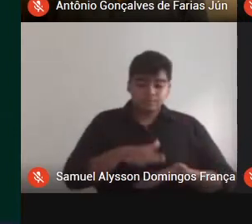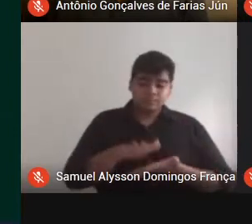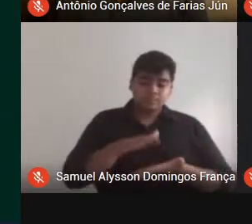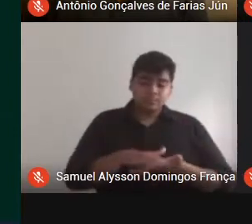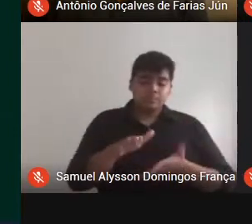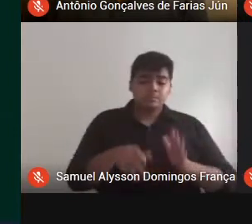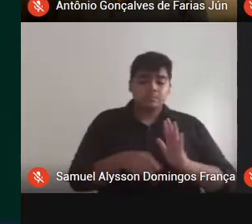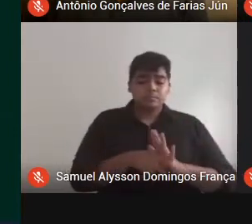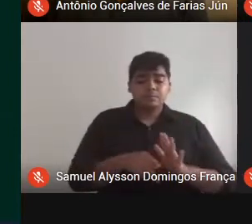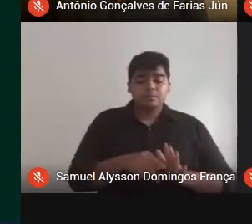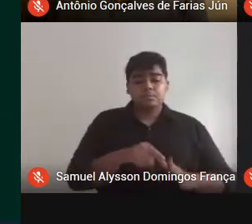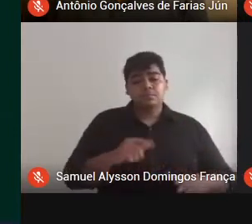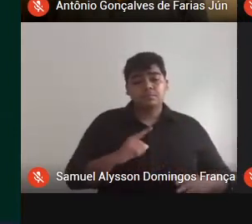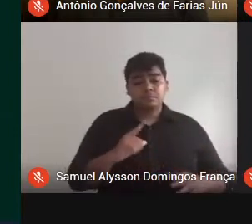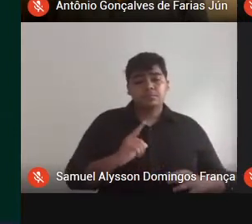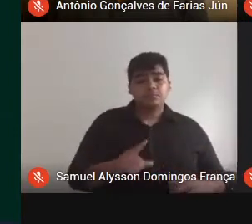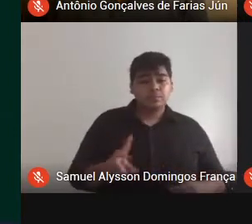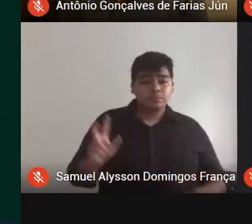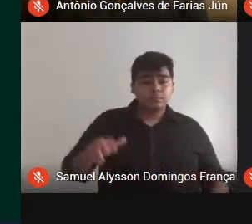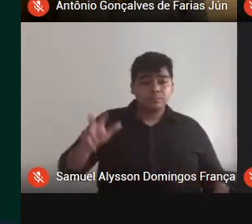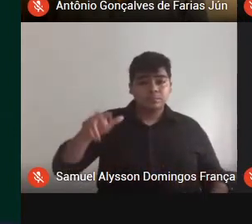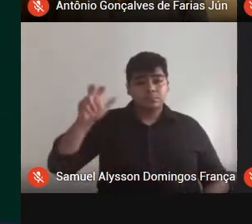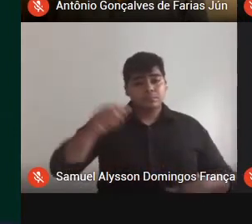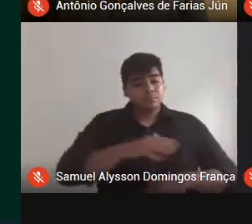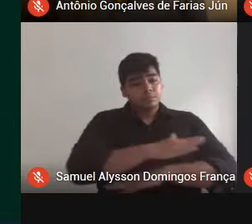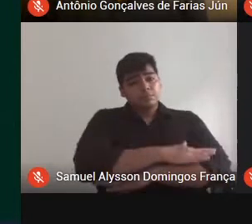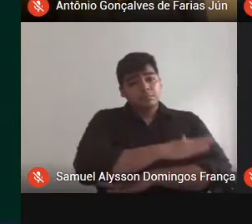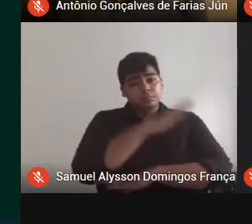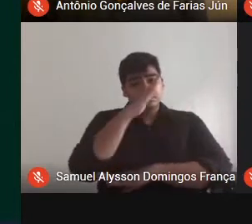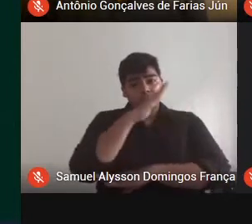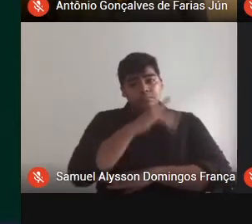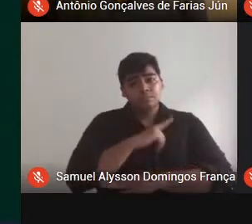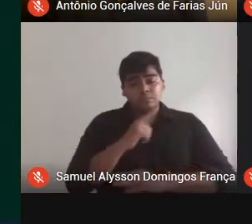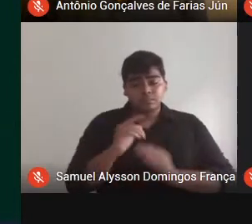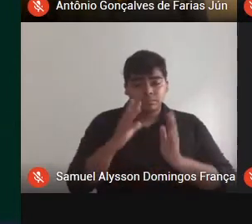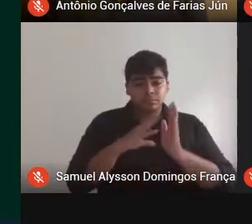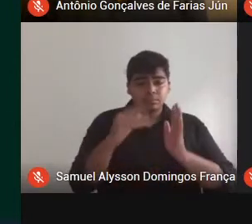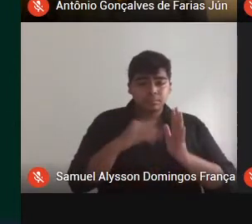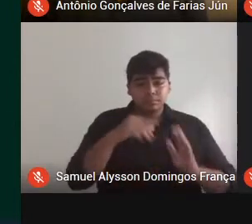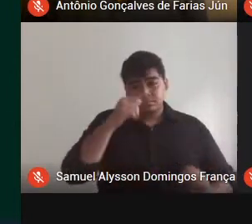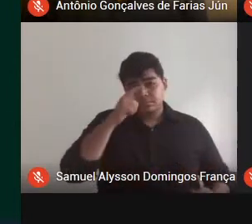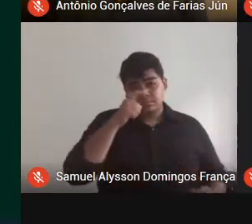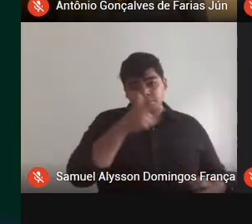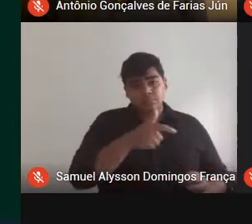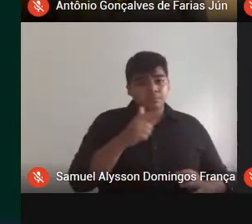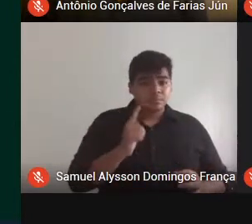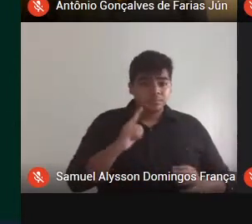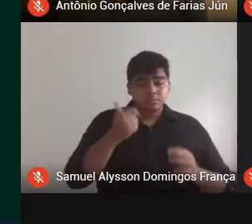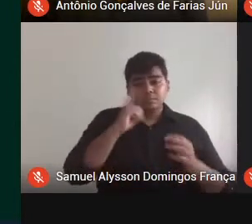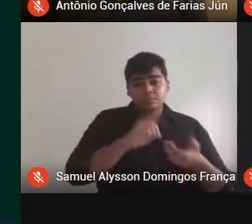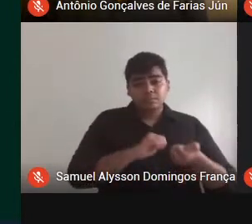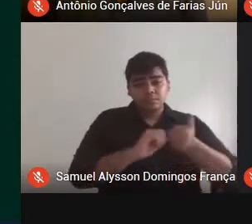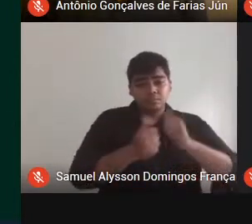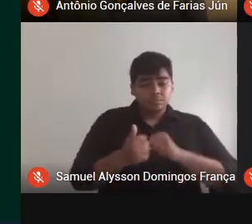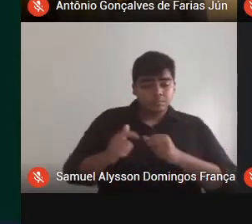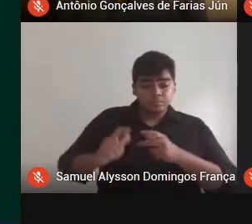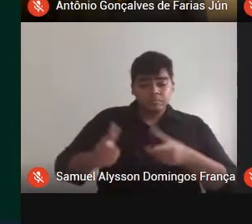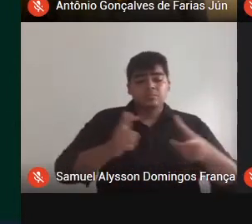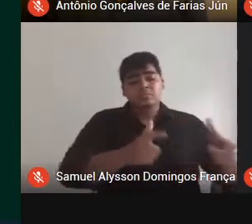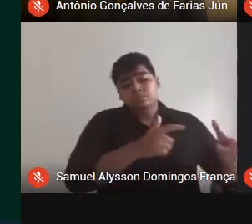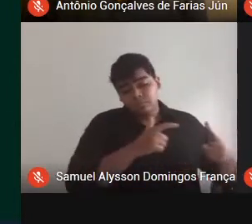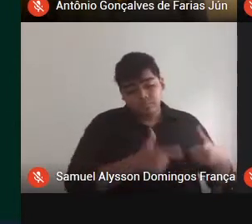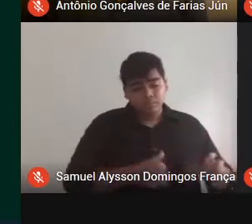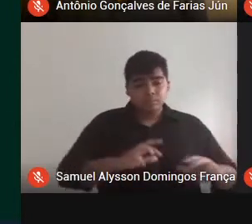circulações verticais, escadas, rampas. Esse modelo aqui é bem interessante, ele é como um joguinho, então ele se adapta a vários ambientes, né,